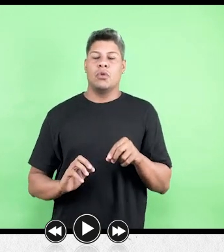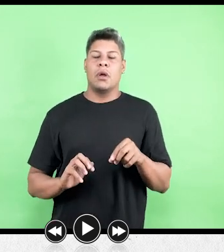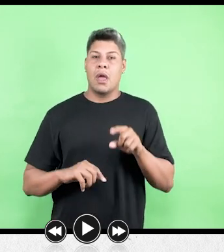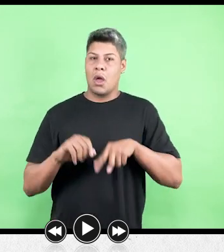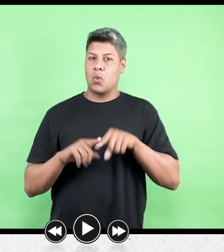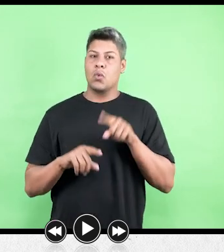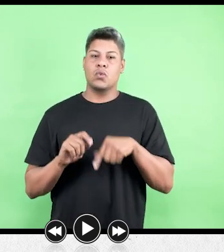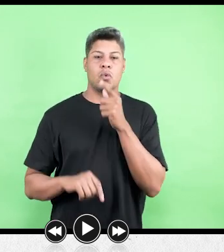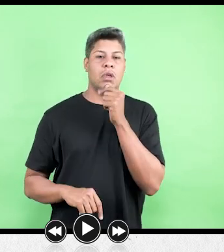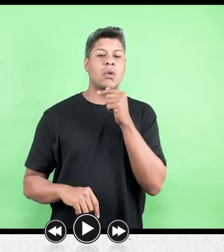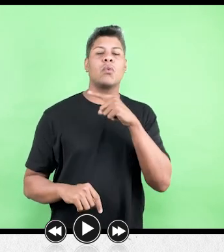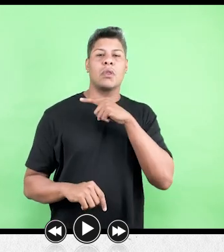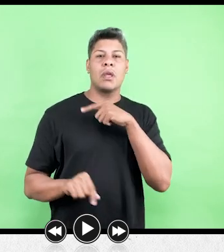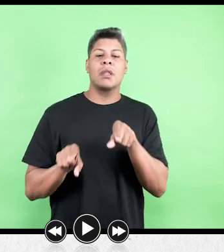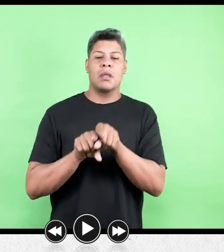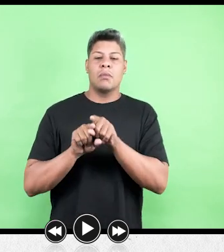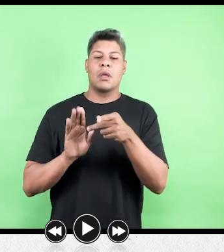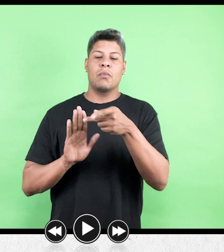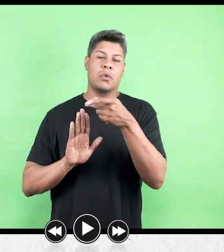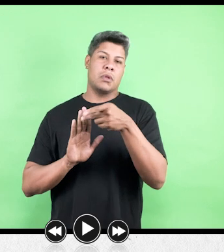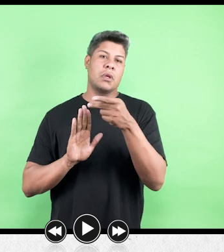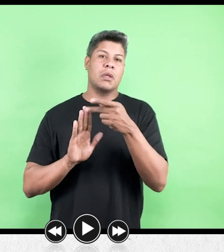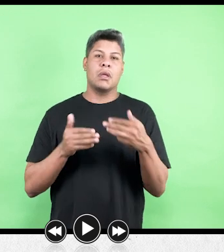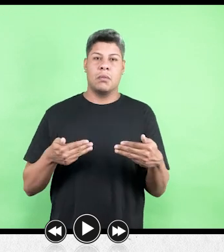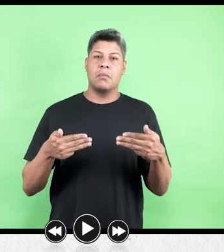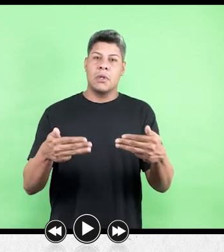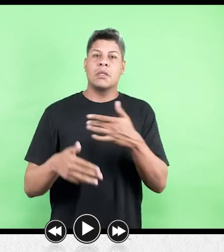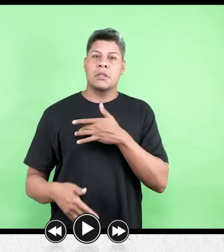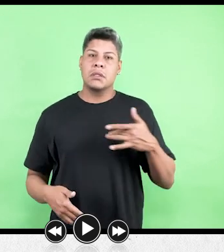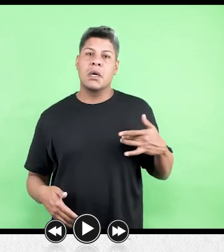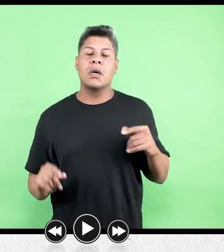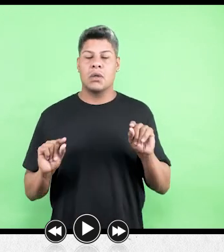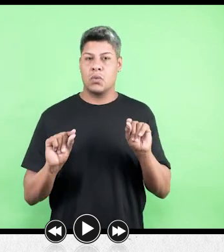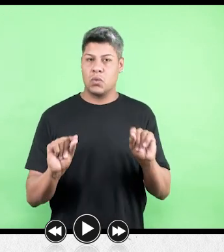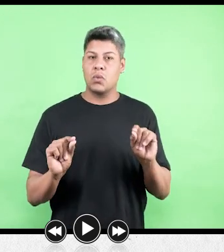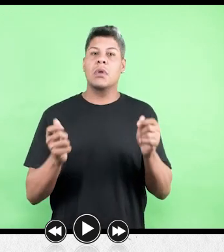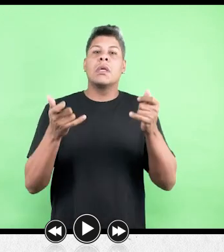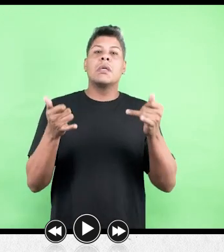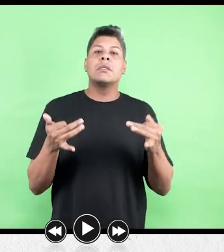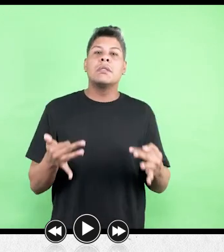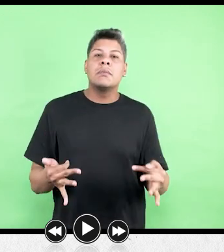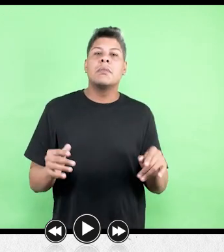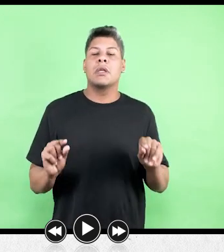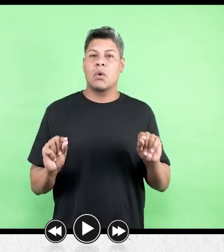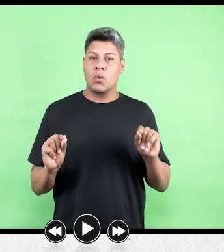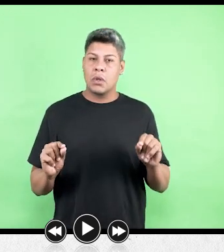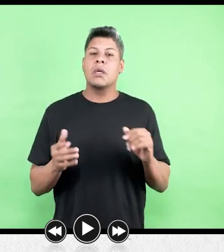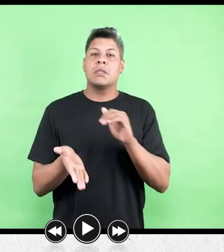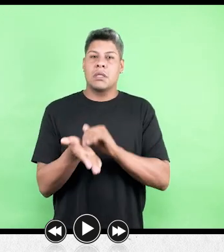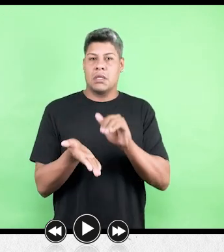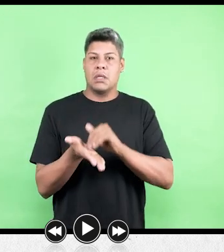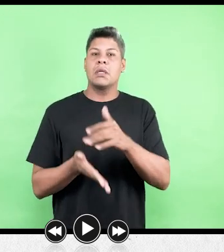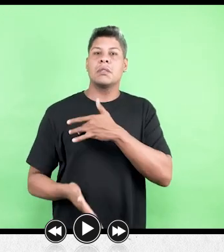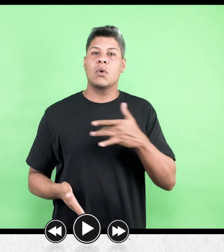disso, né, a gente tem a própria portaria do Ministério da Saúde, que institui a potabilidade de água, que determina também que as secretarias de